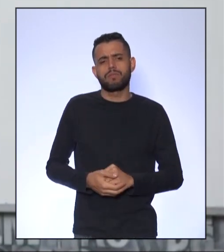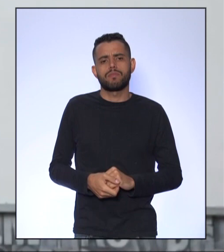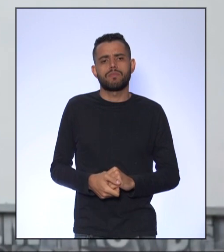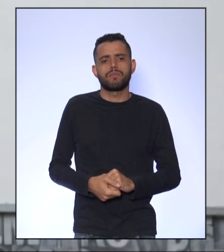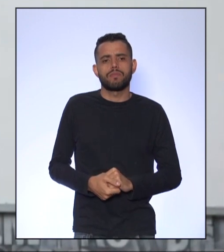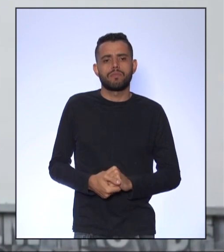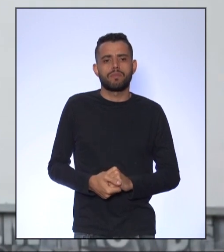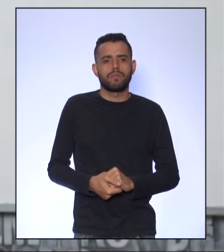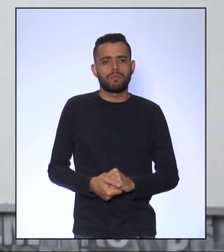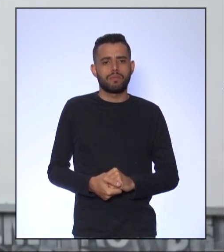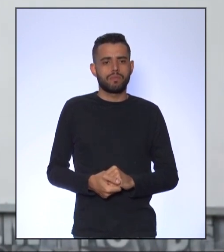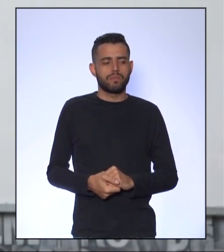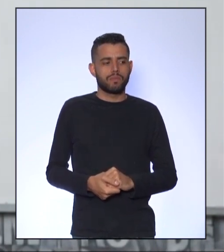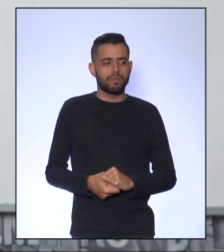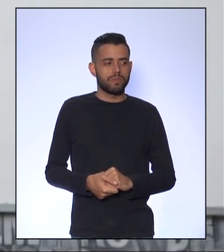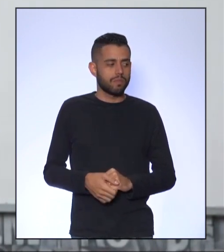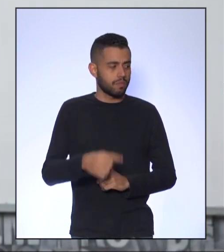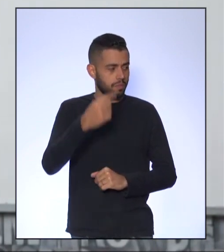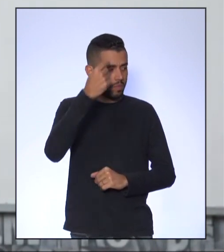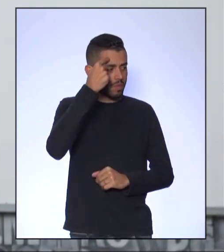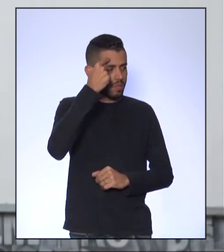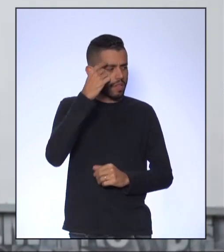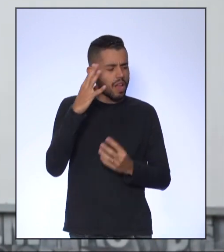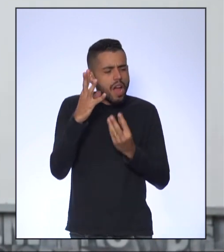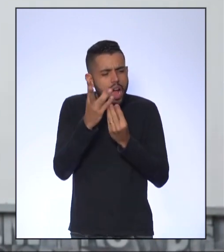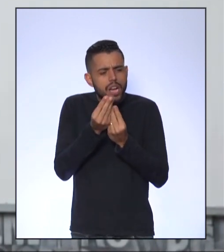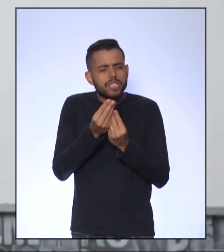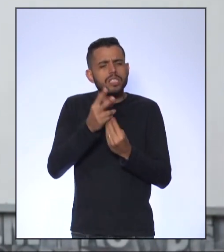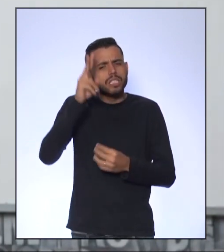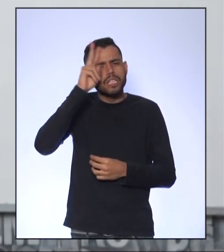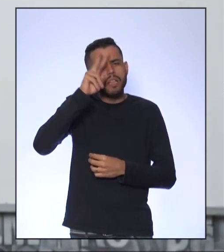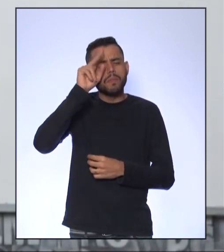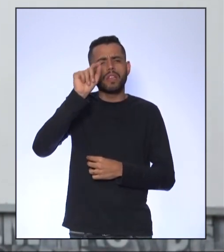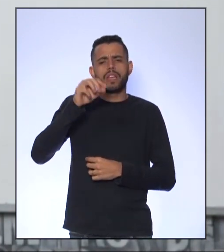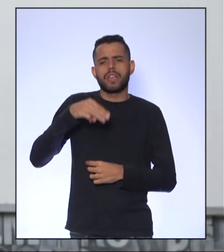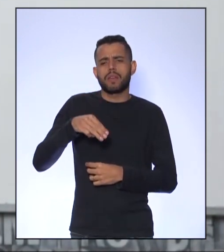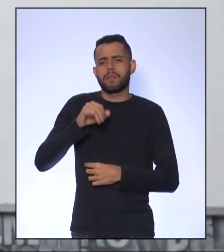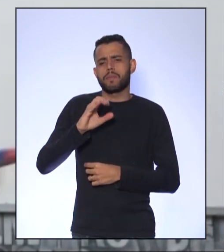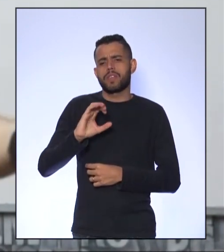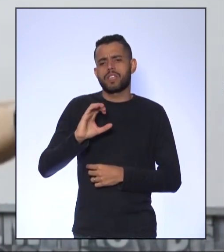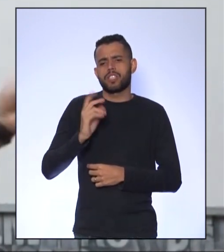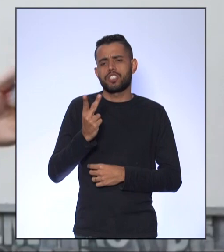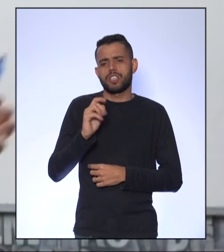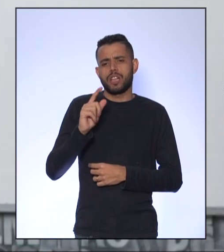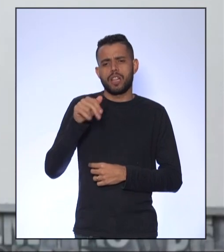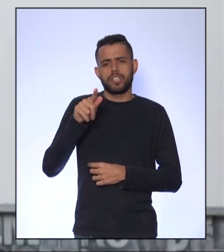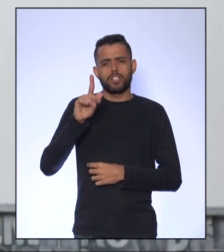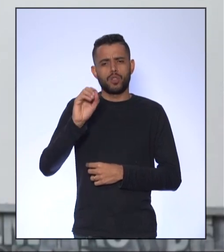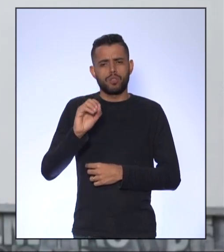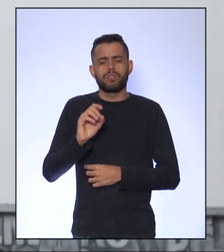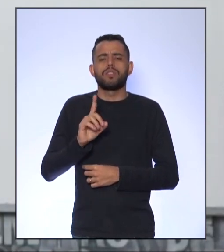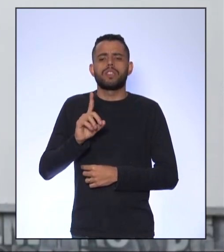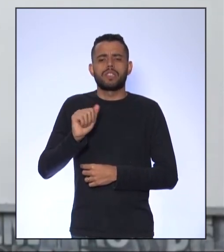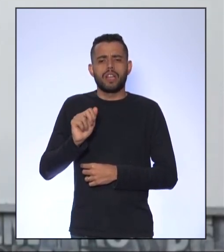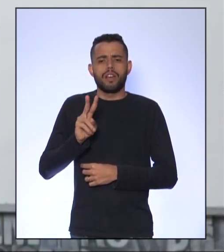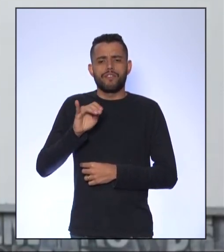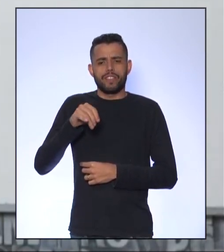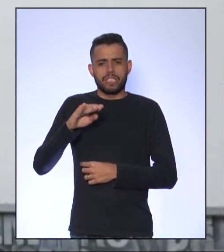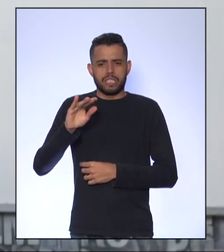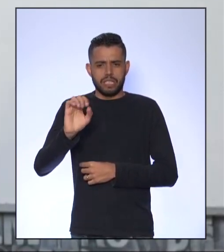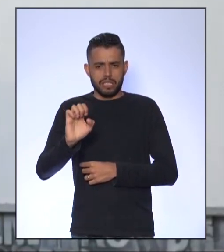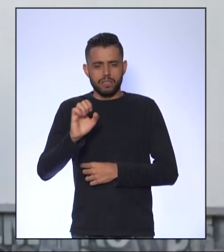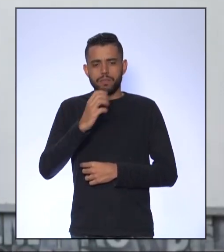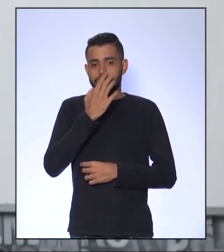Professor, quando eu falo em arte, de quem que nós lembramos? Michelangelo, Da Vinci. Ah, legal. Mas quando